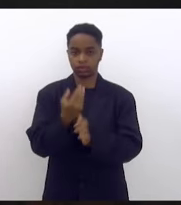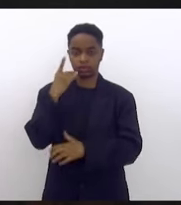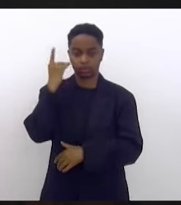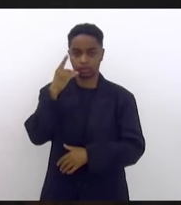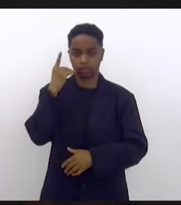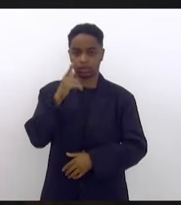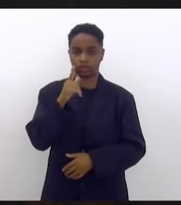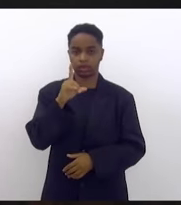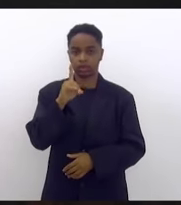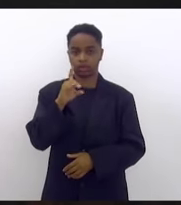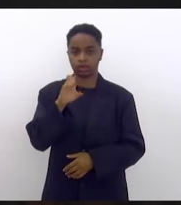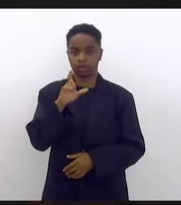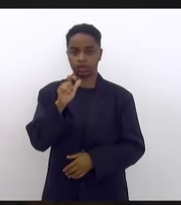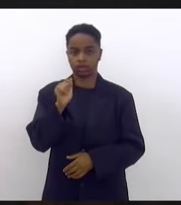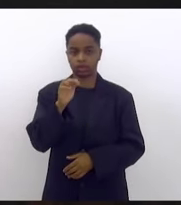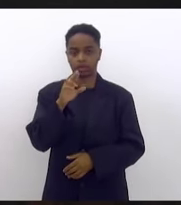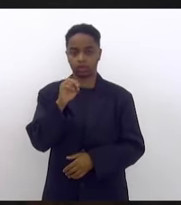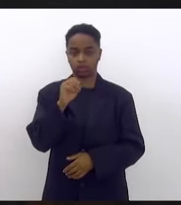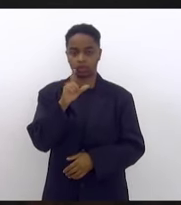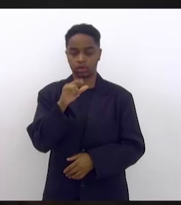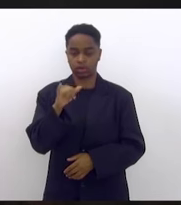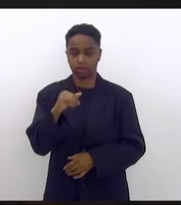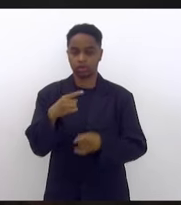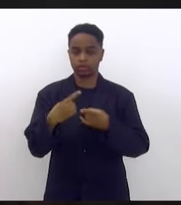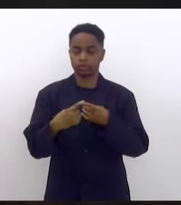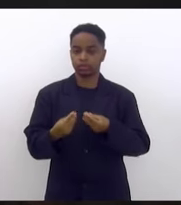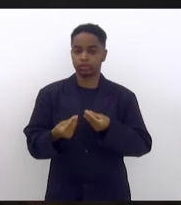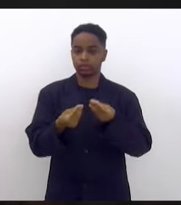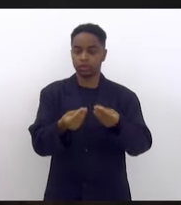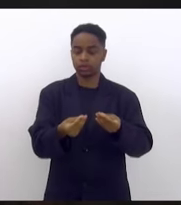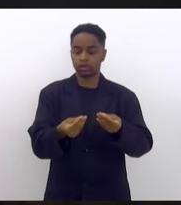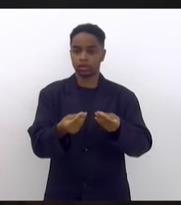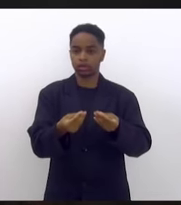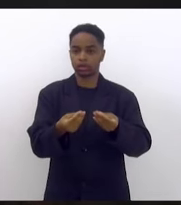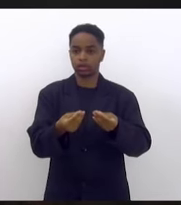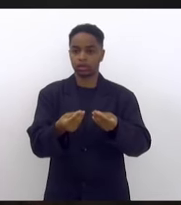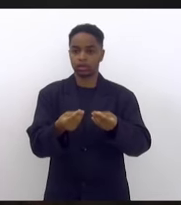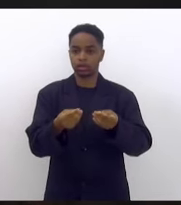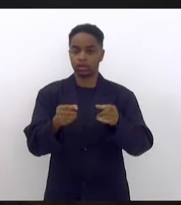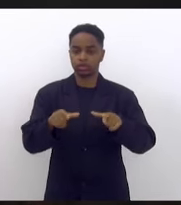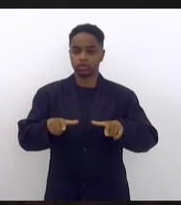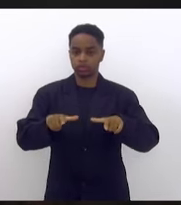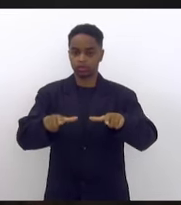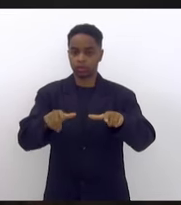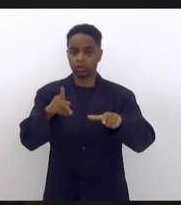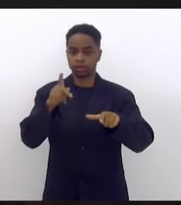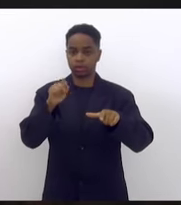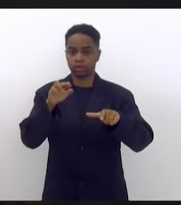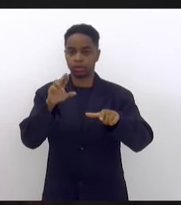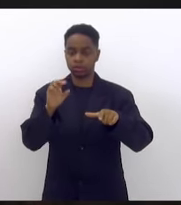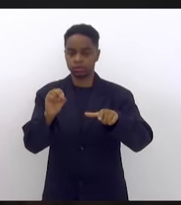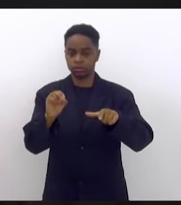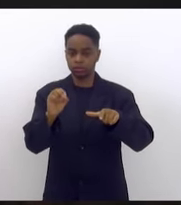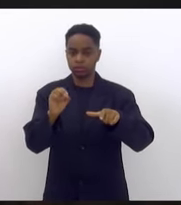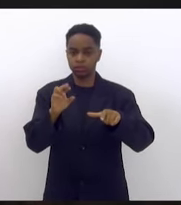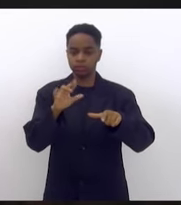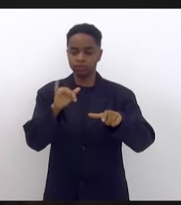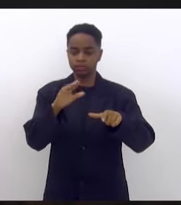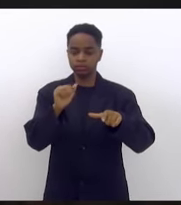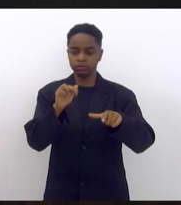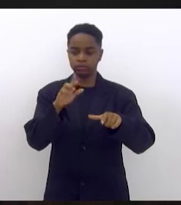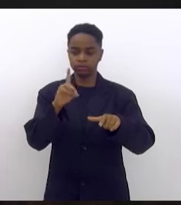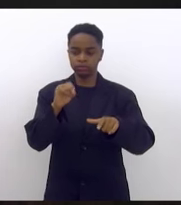deputado Guilherme Delaroli, que concede o diploma Paul Singer ao senhor Pedro Ricardo Ferreira Queiroz da